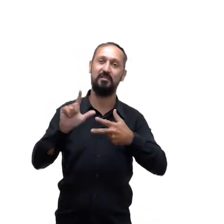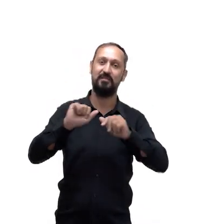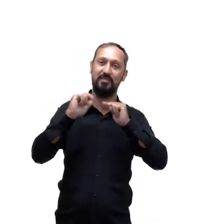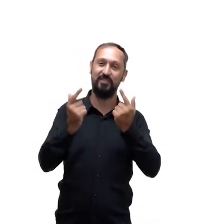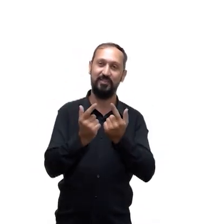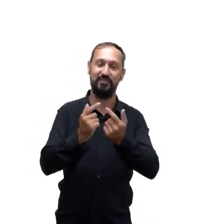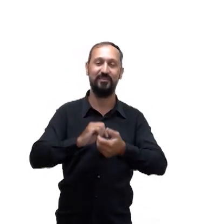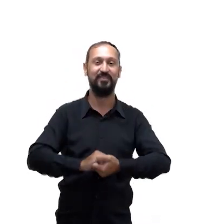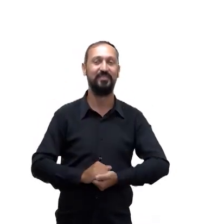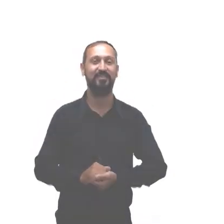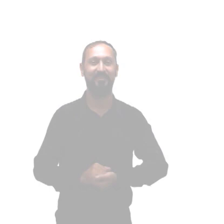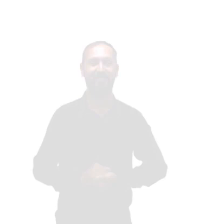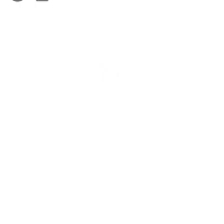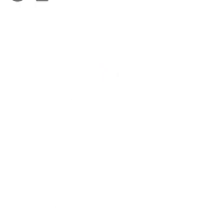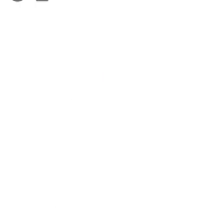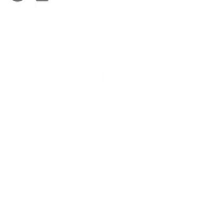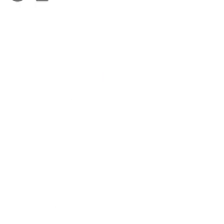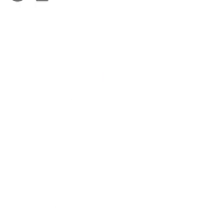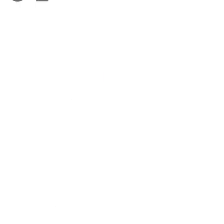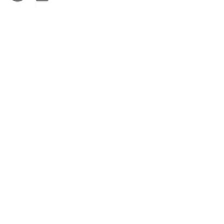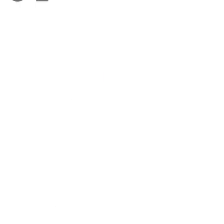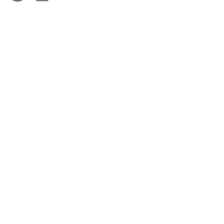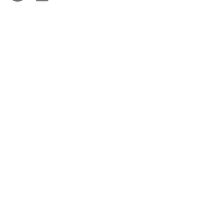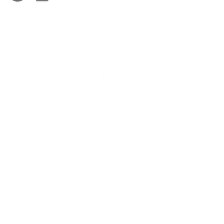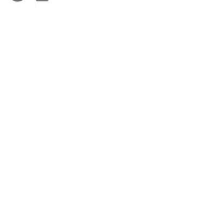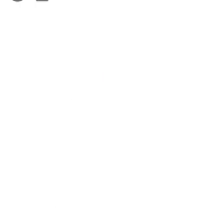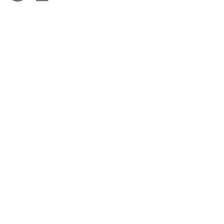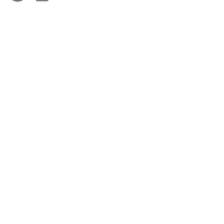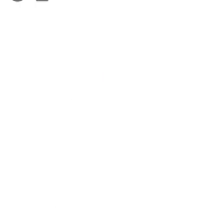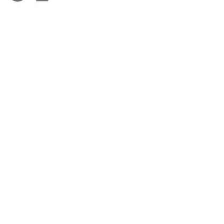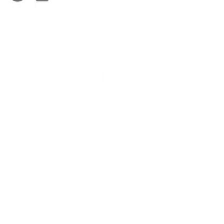ao Parlamento sul-mato-grossense.